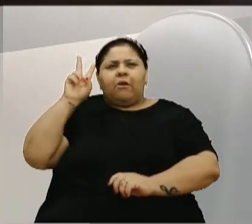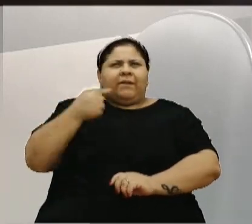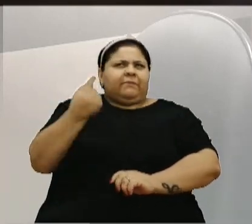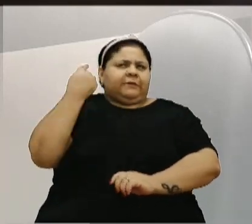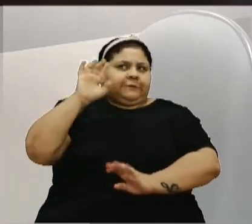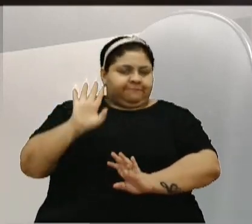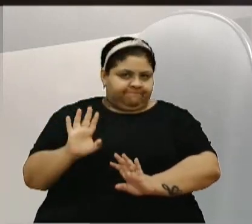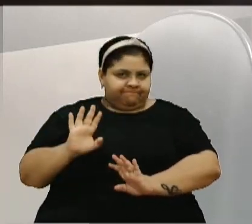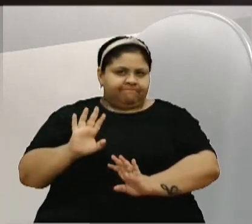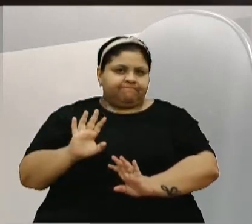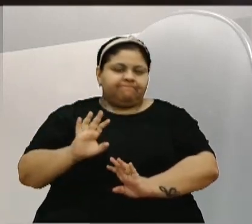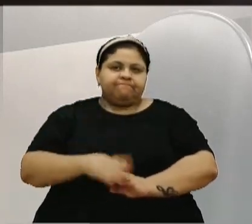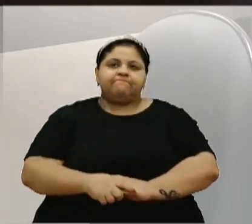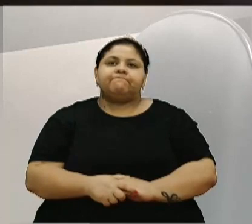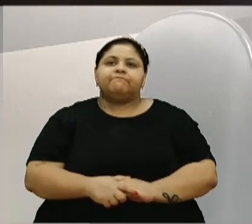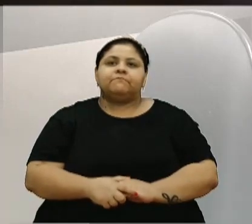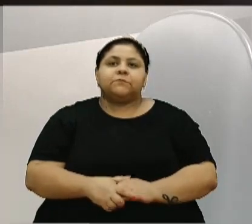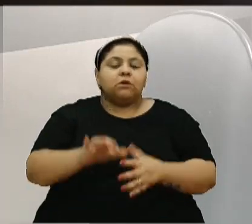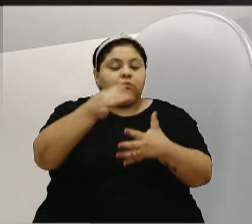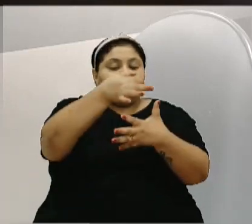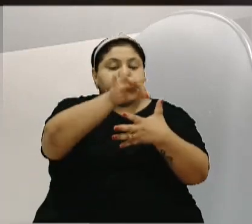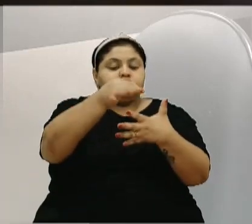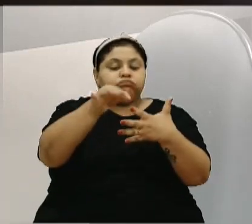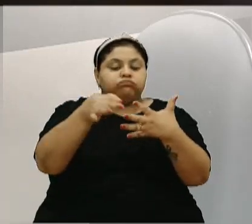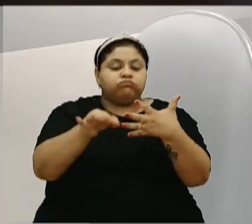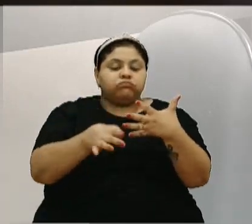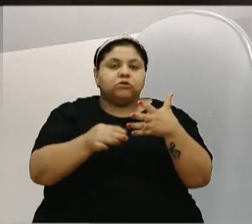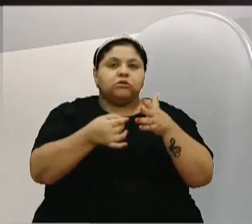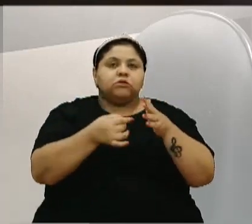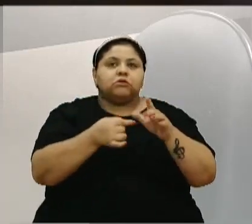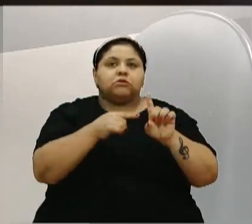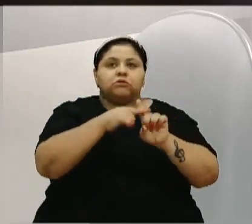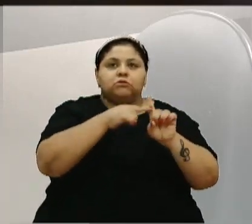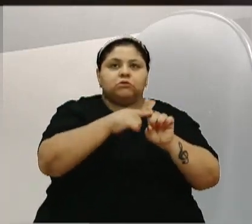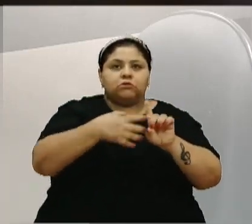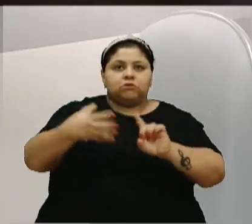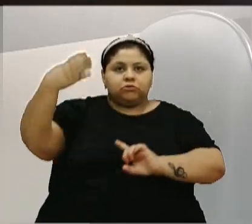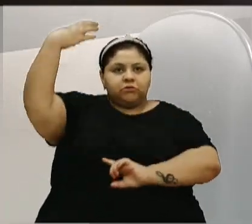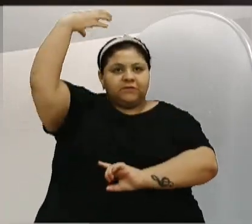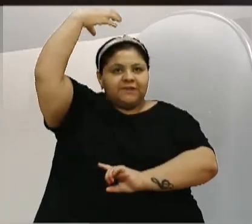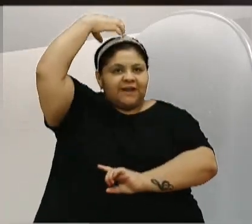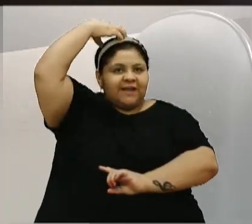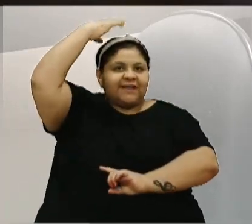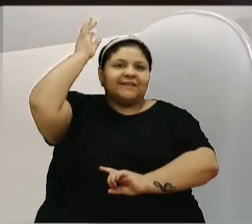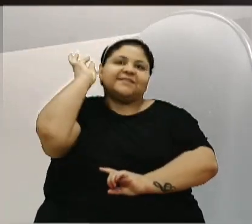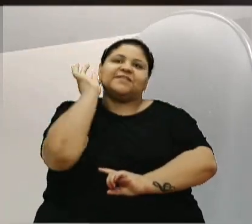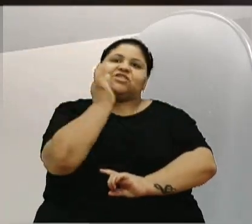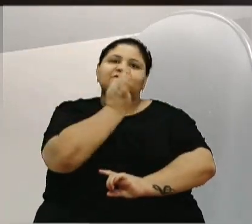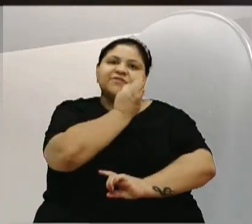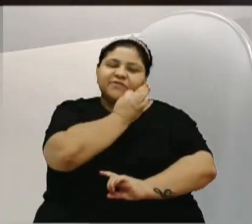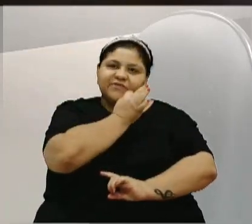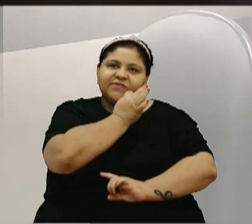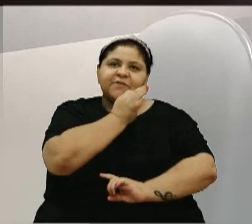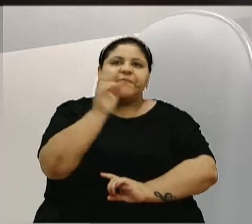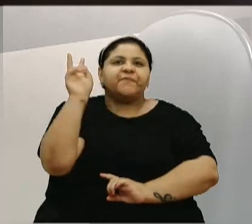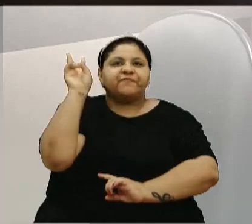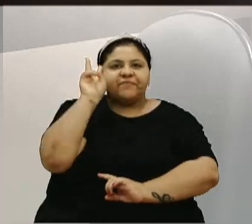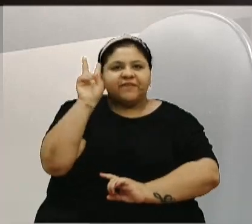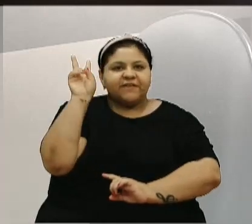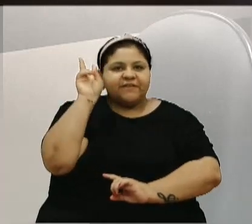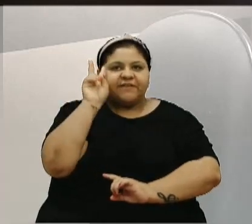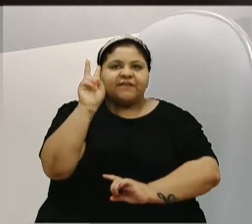época, mas são muitos os pontos positivos, nossa rainha Tatiane Frisso. Me lembra